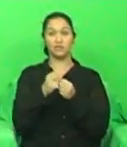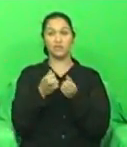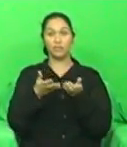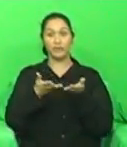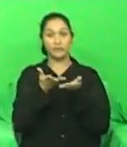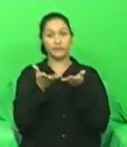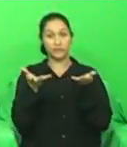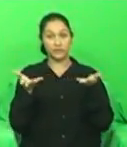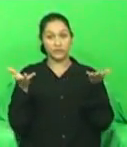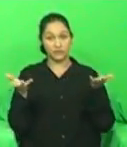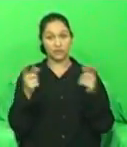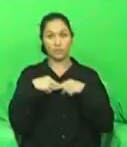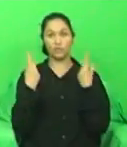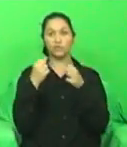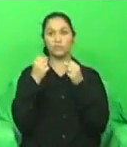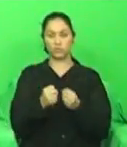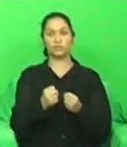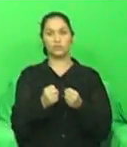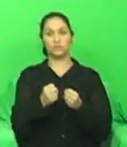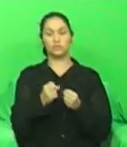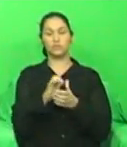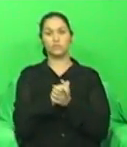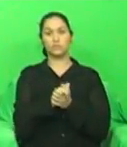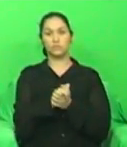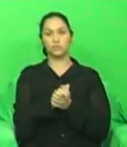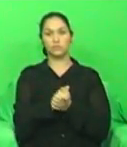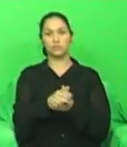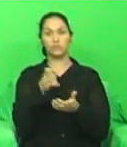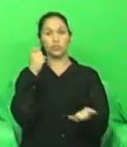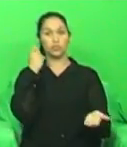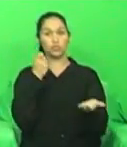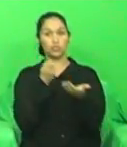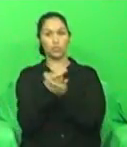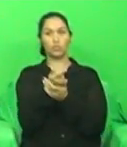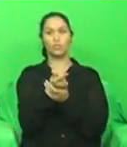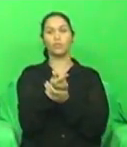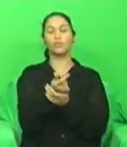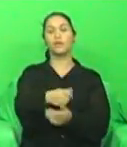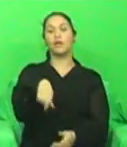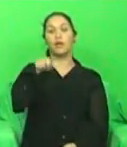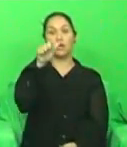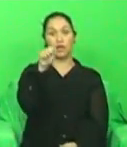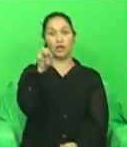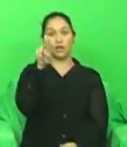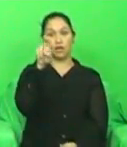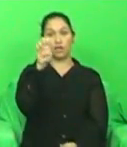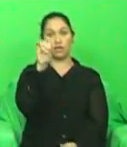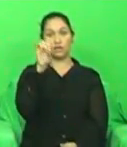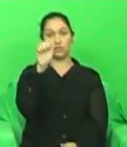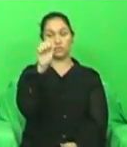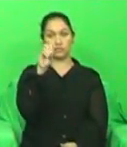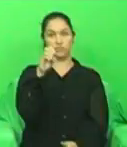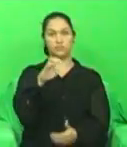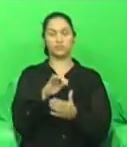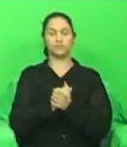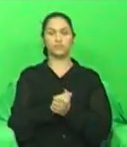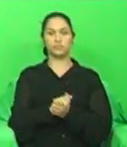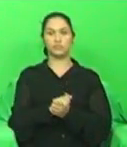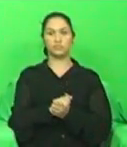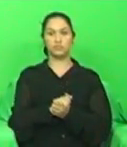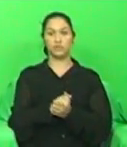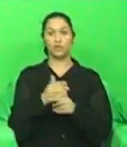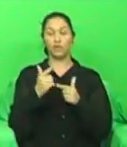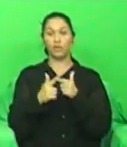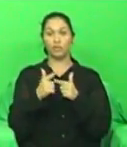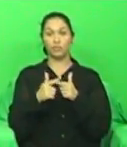vamos comprar um avião à vontade sendo mais de 700 por uma estrada de chão na nossa então a criciúma né e não dá